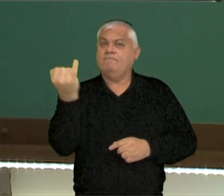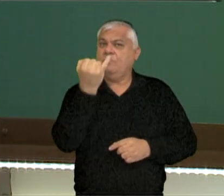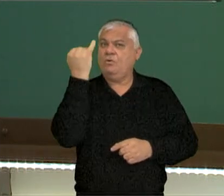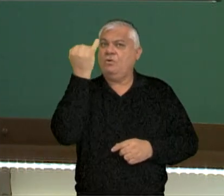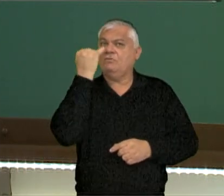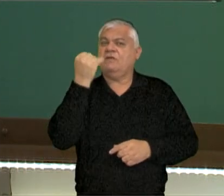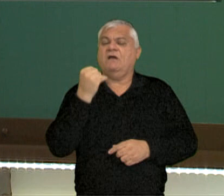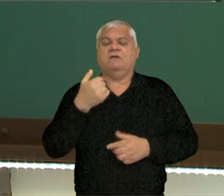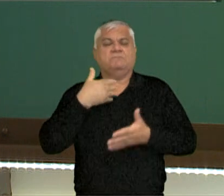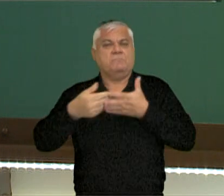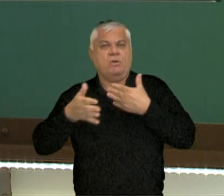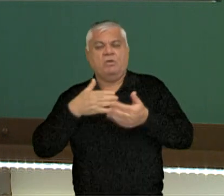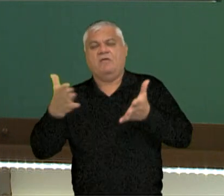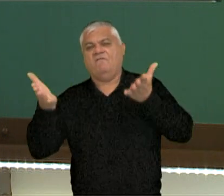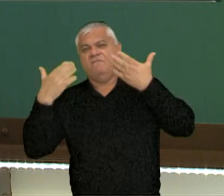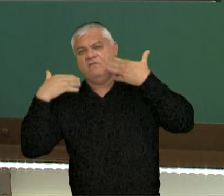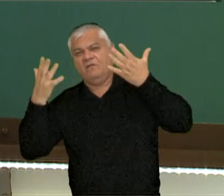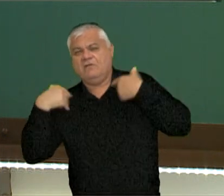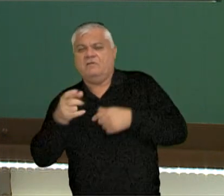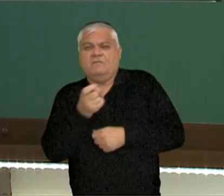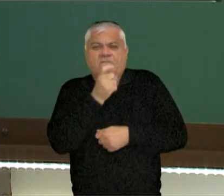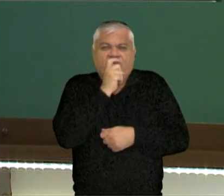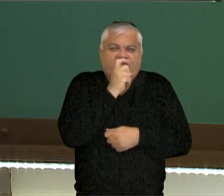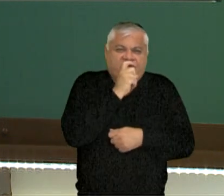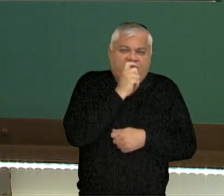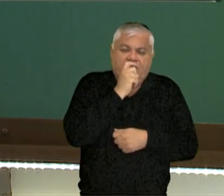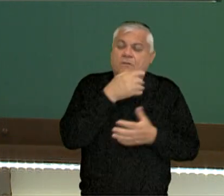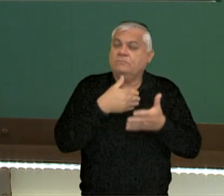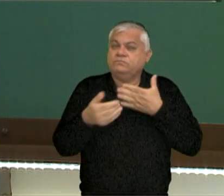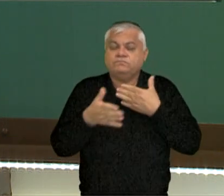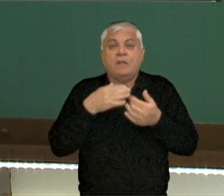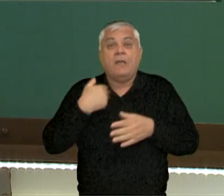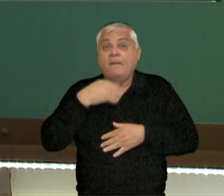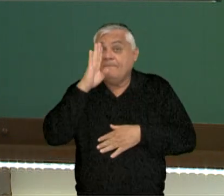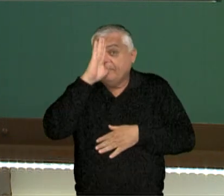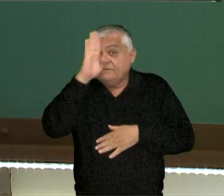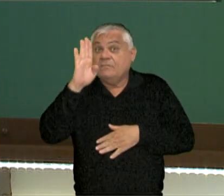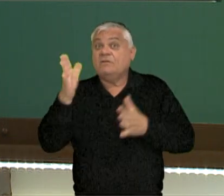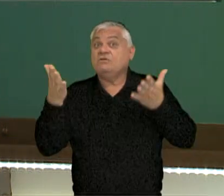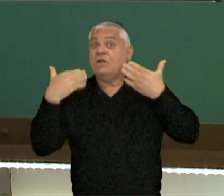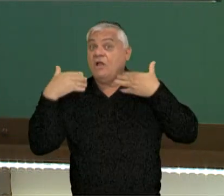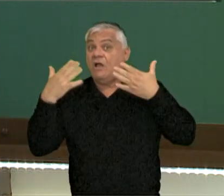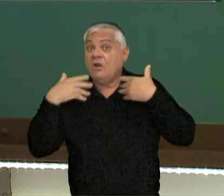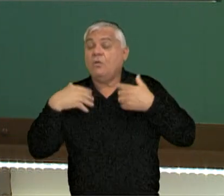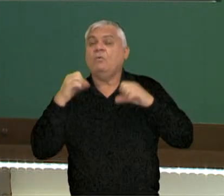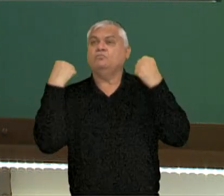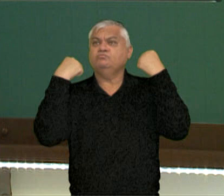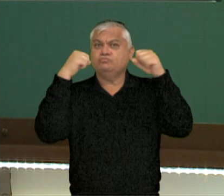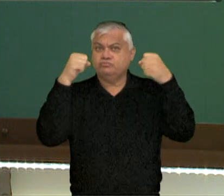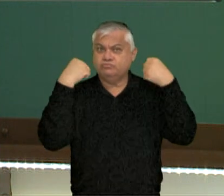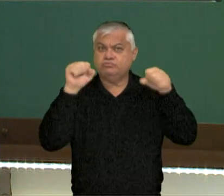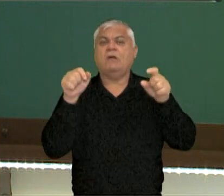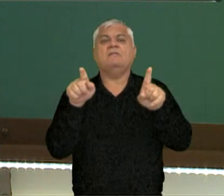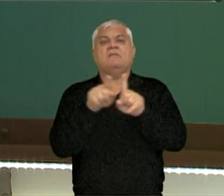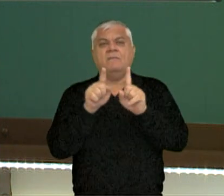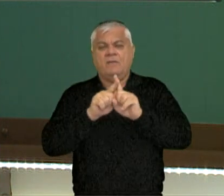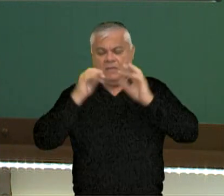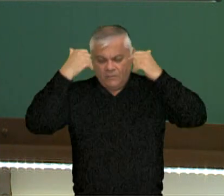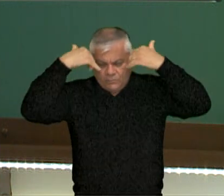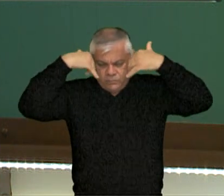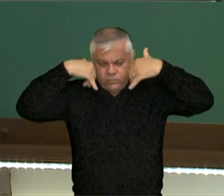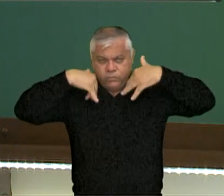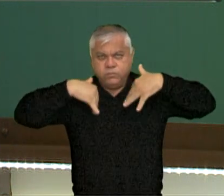fundamental, seja no calor, seja no frio, principalmente, né, quando está calor e quando a gente se exercita, que a gente transpira